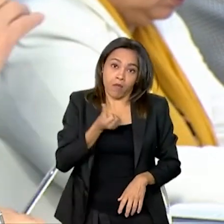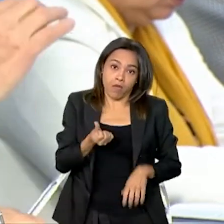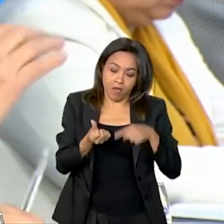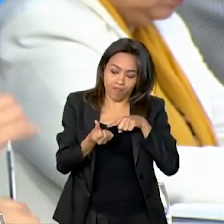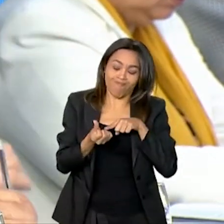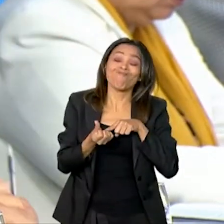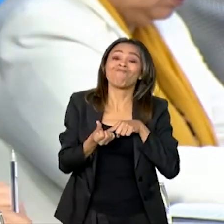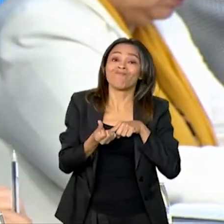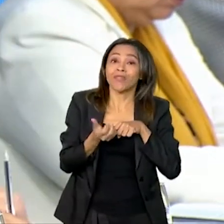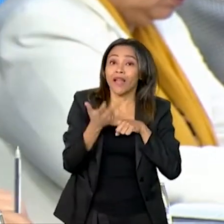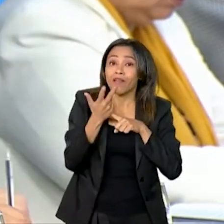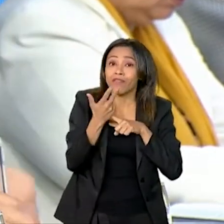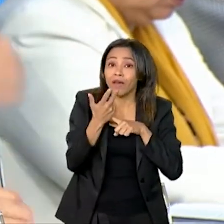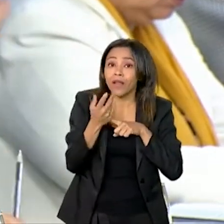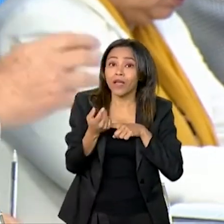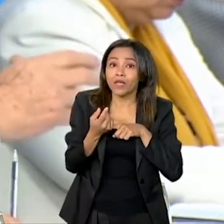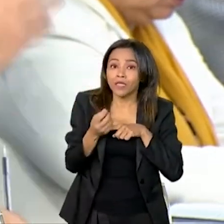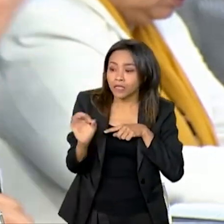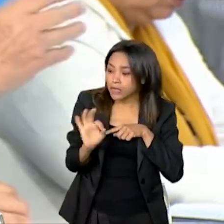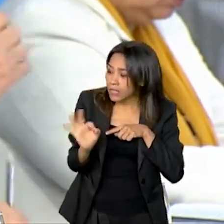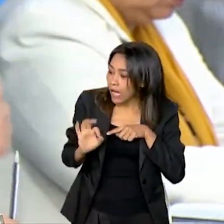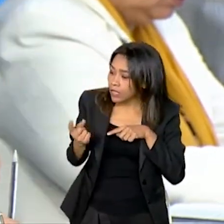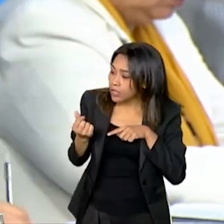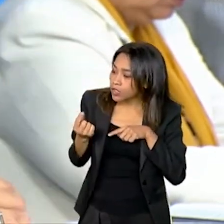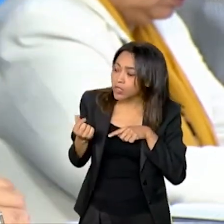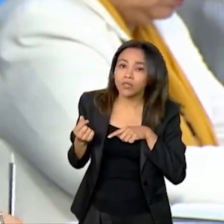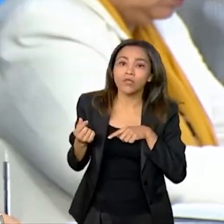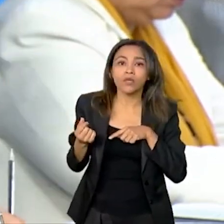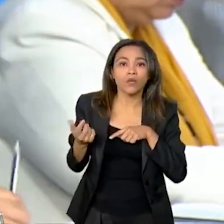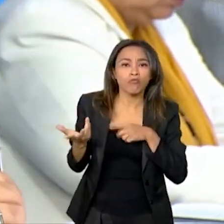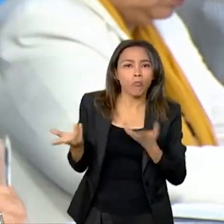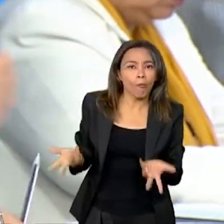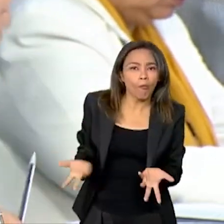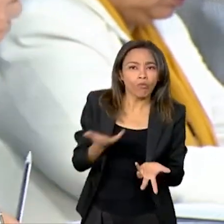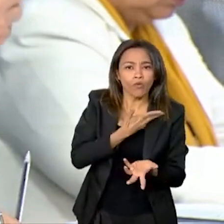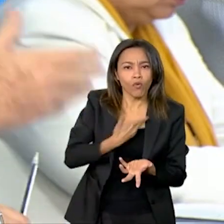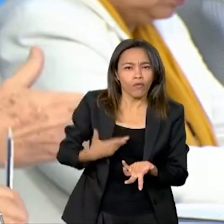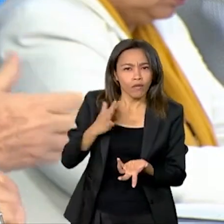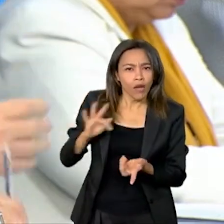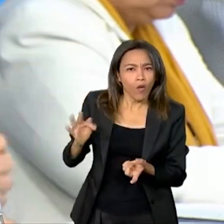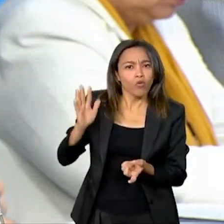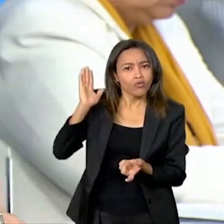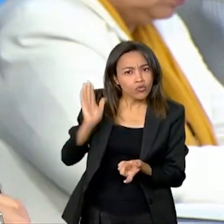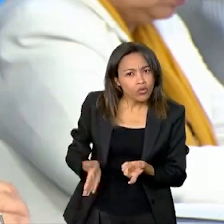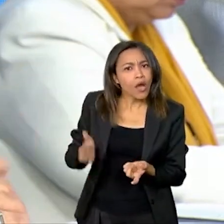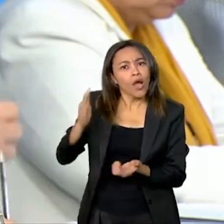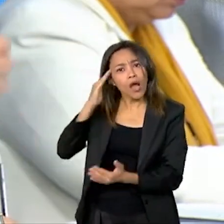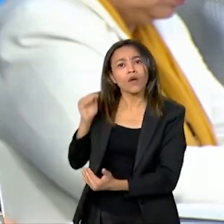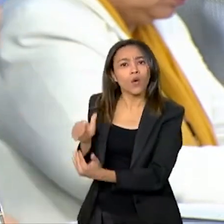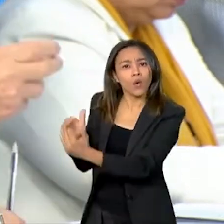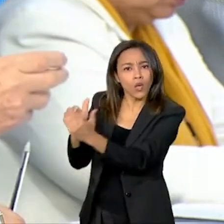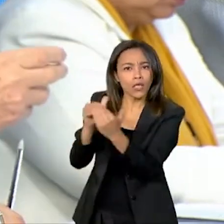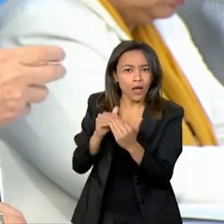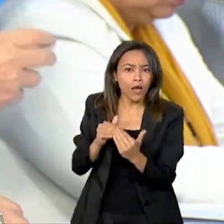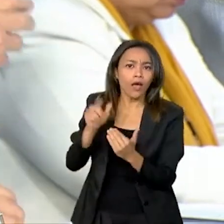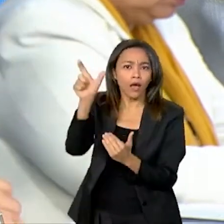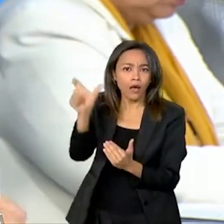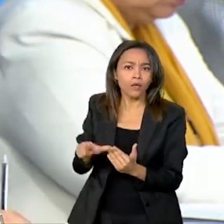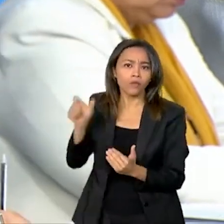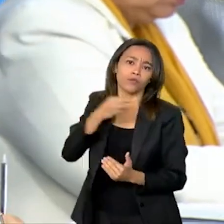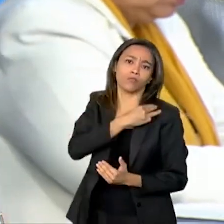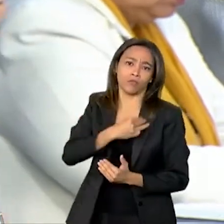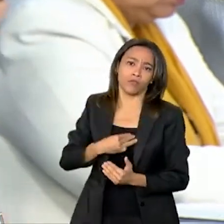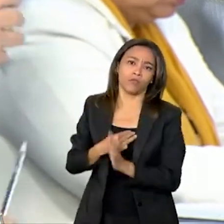não tinha um centavo da União. O ministro Haddad, o ministro Padilha, que em reunião conosco, já tiveram esse consenso. Quer dizer, é uma proposta